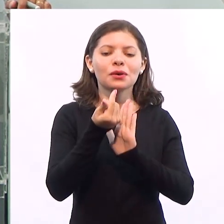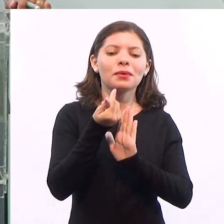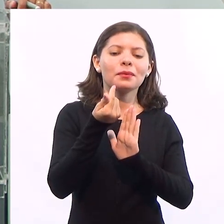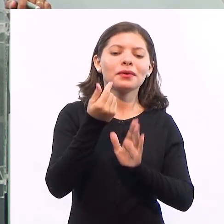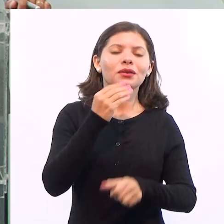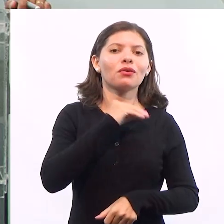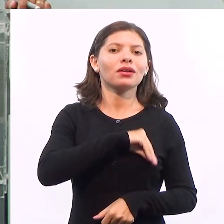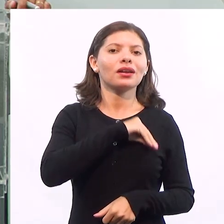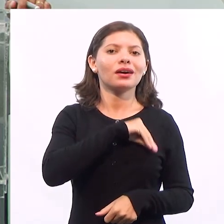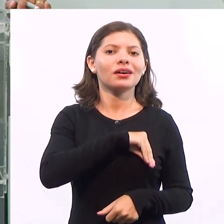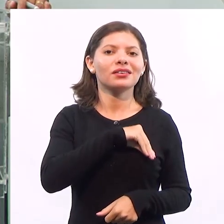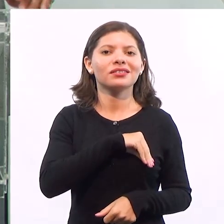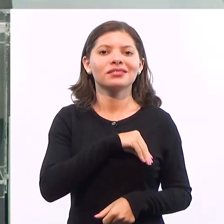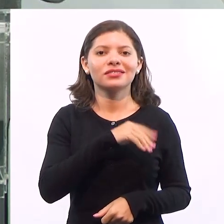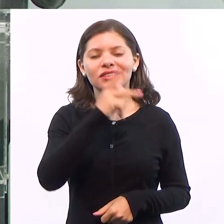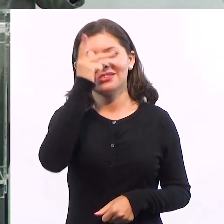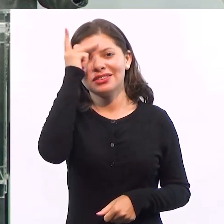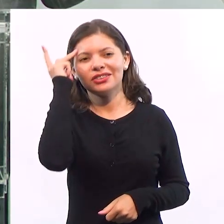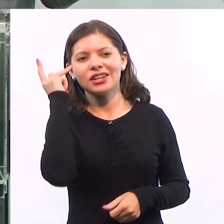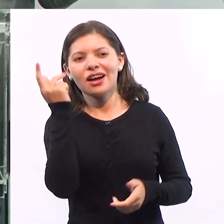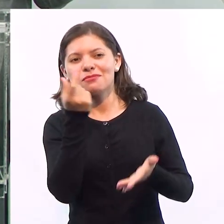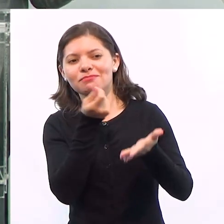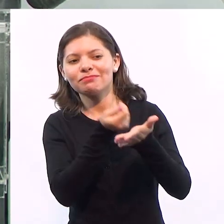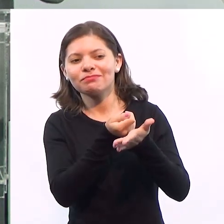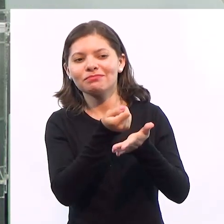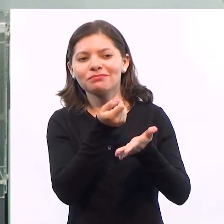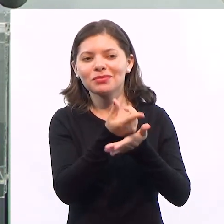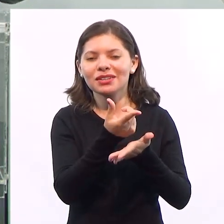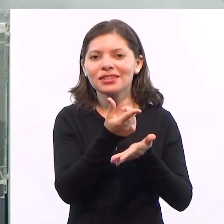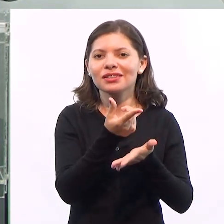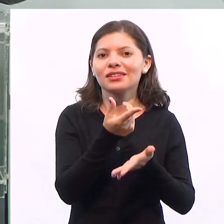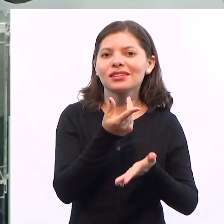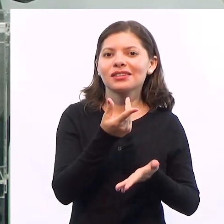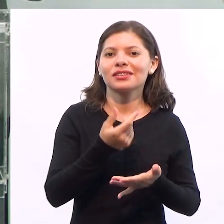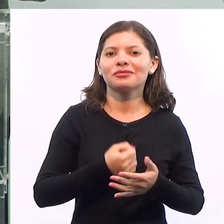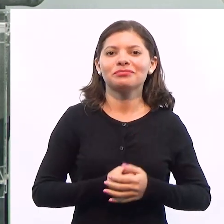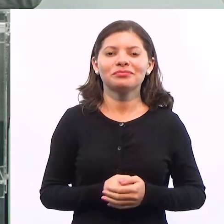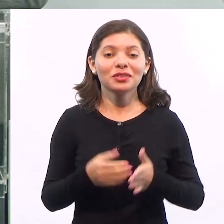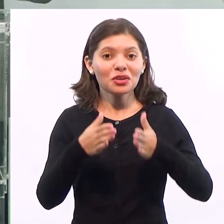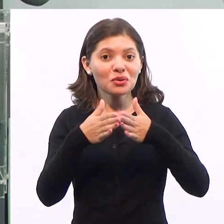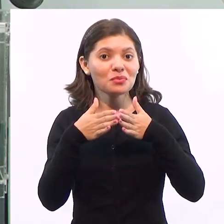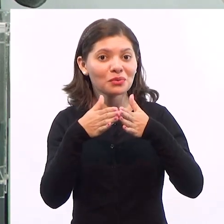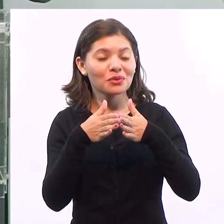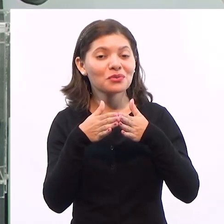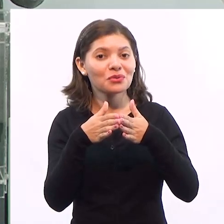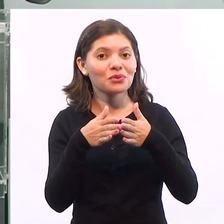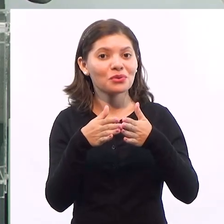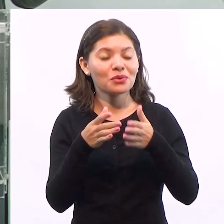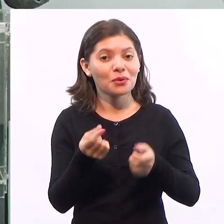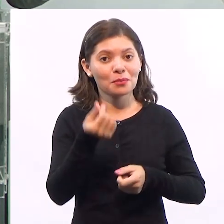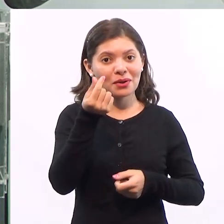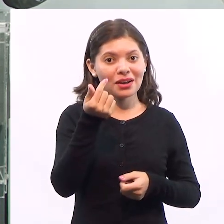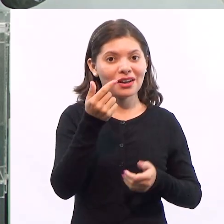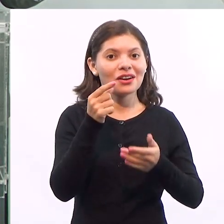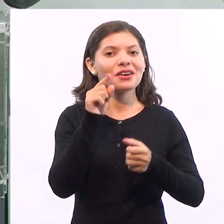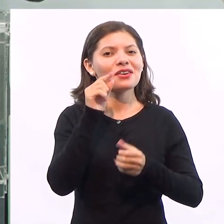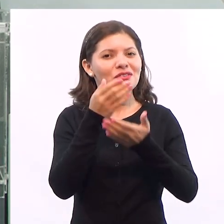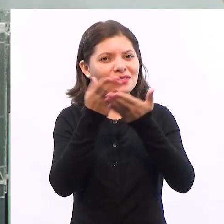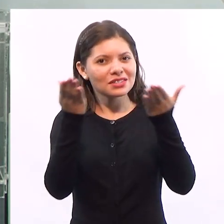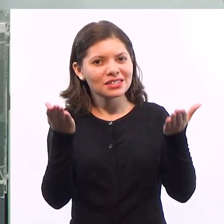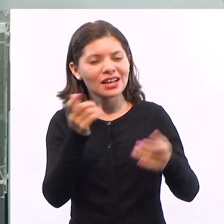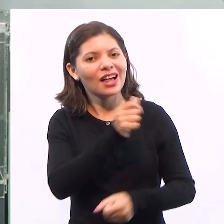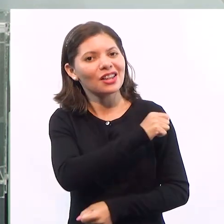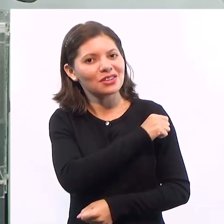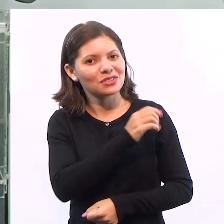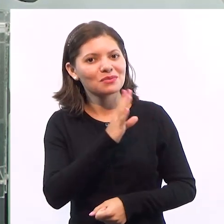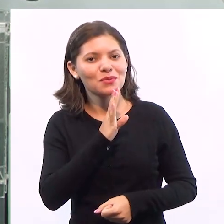quando sai o pagamento, né? Tem gente que já está recebendo Pix aí, ó, por favor, vamos pagar esse negócio aí para nós. Se